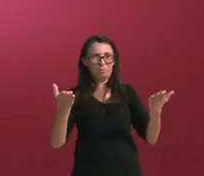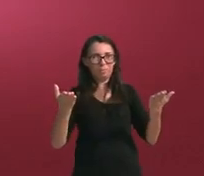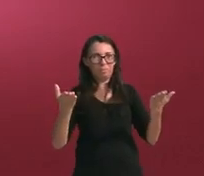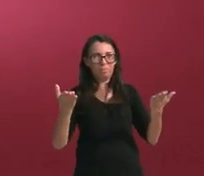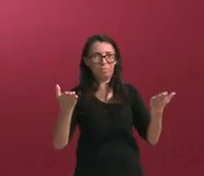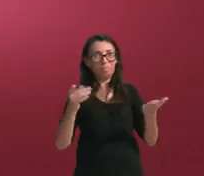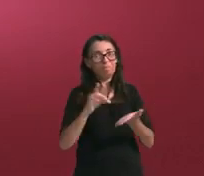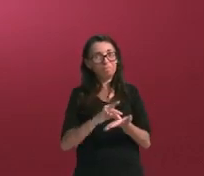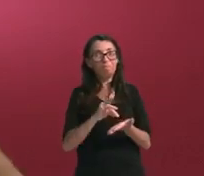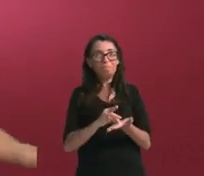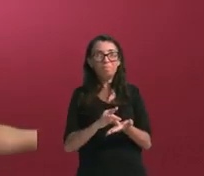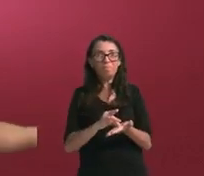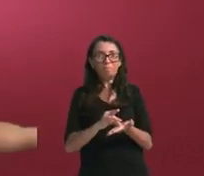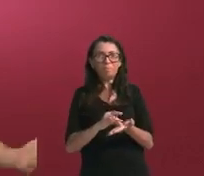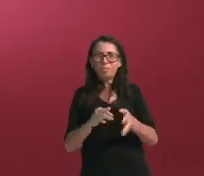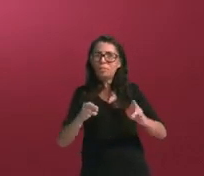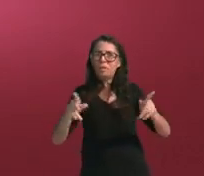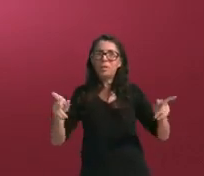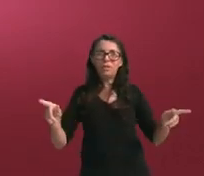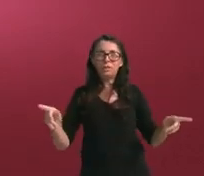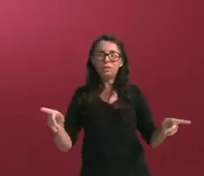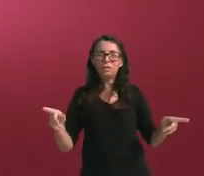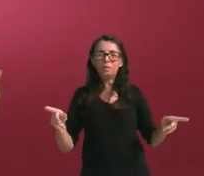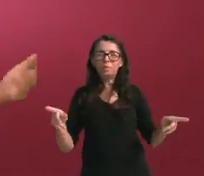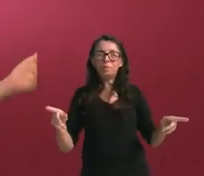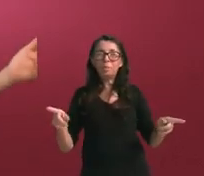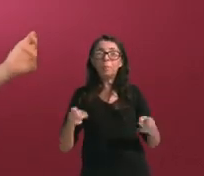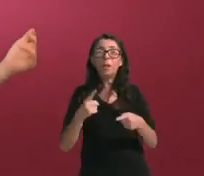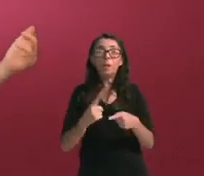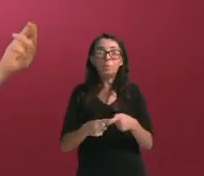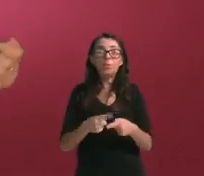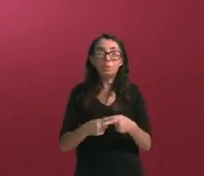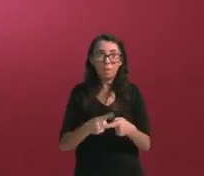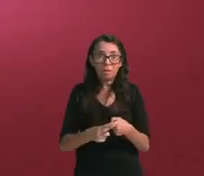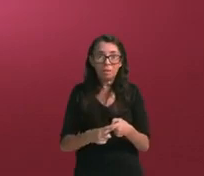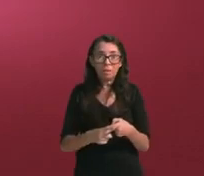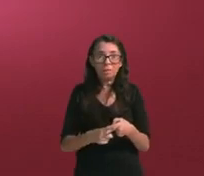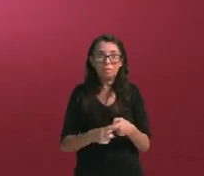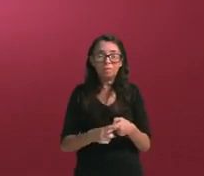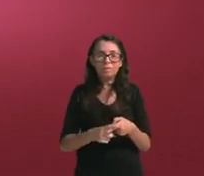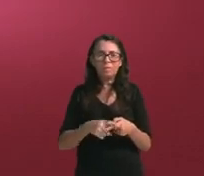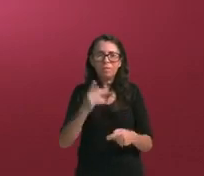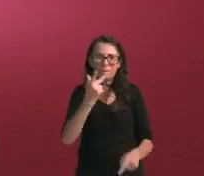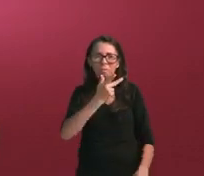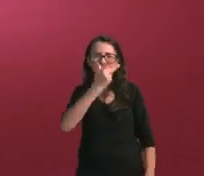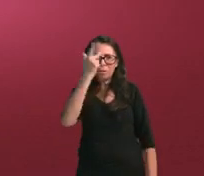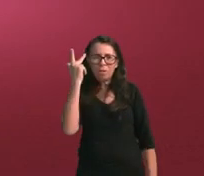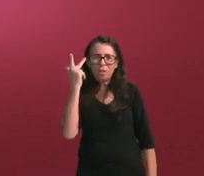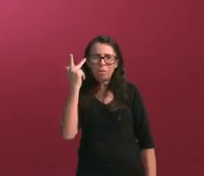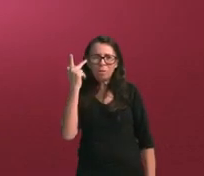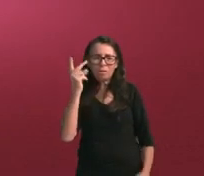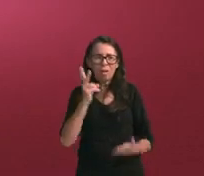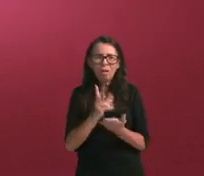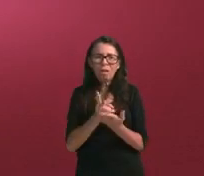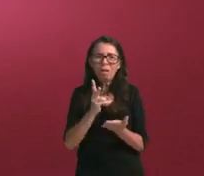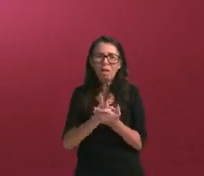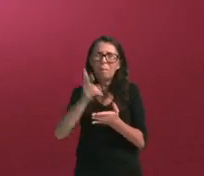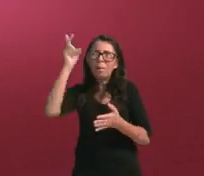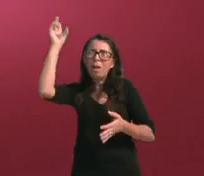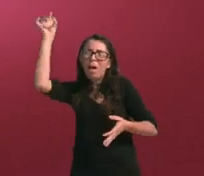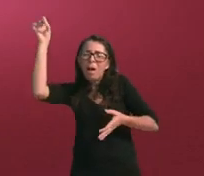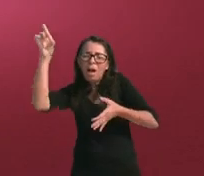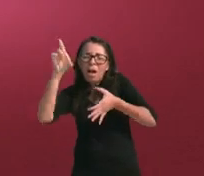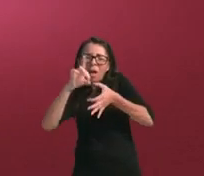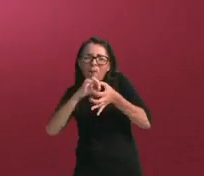Egito, ele relutou: Senhor, mas eu não consigo falar bem, né? Então ele relutou tanto, porque é